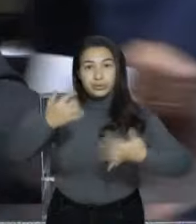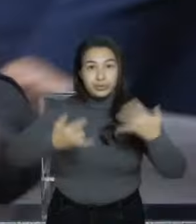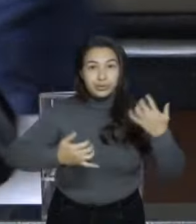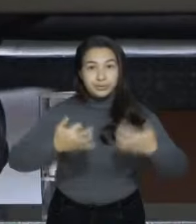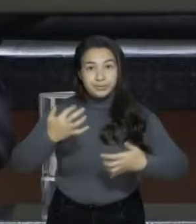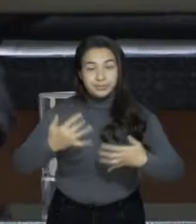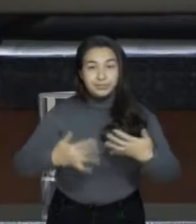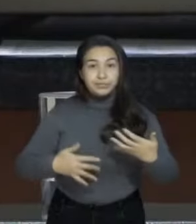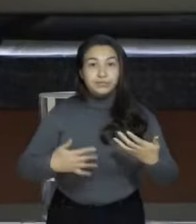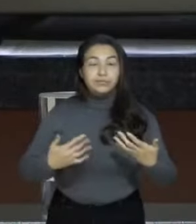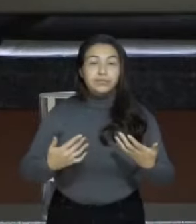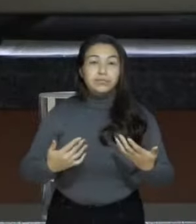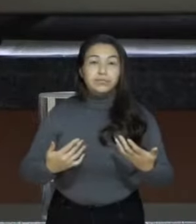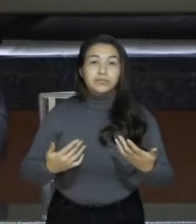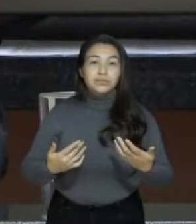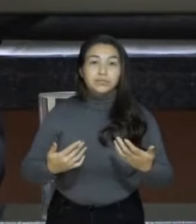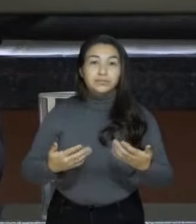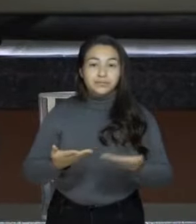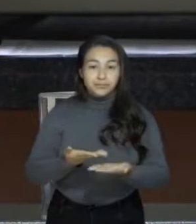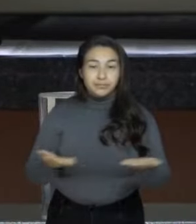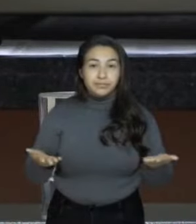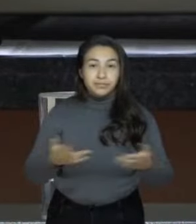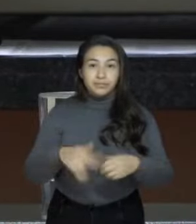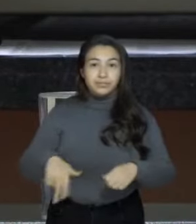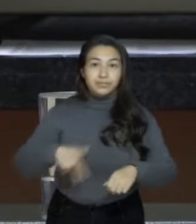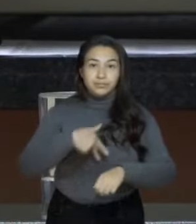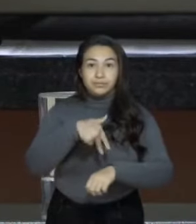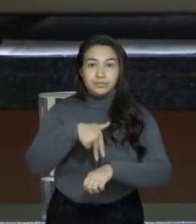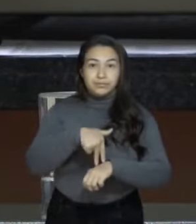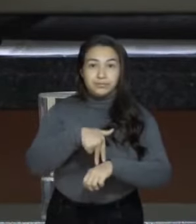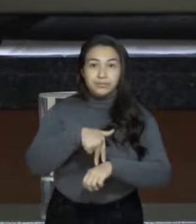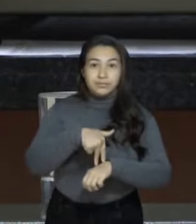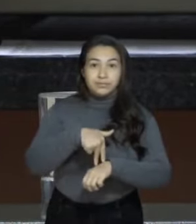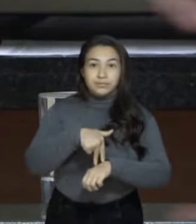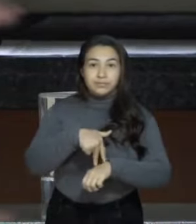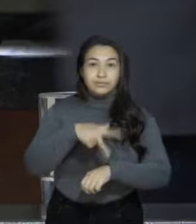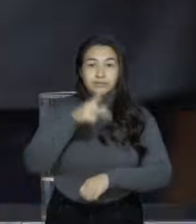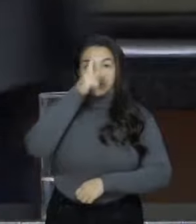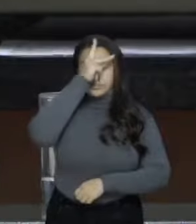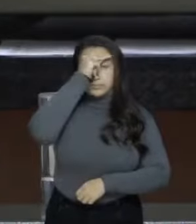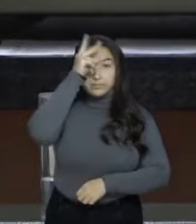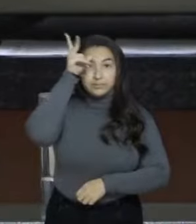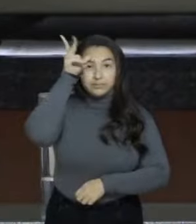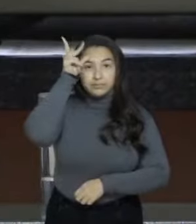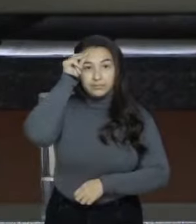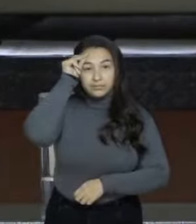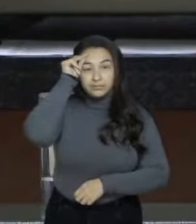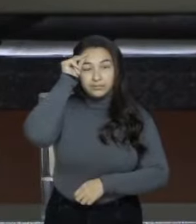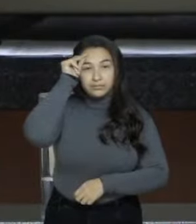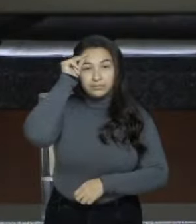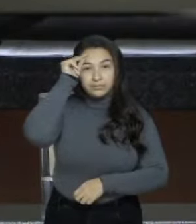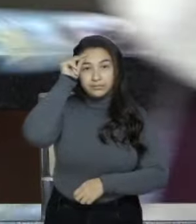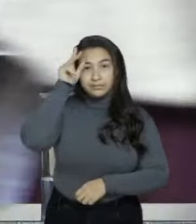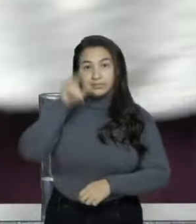nesta Tribuna desta deste poder o prefeito é